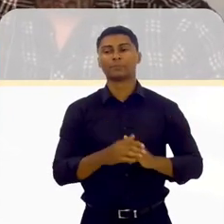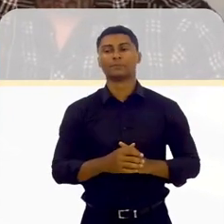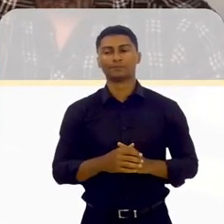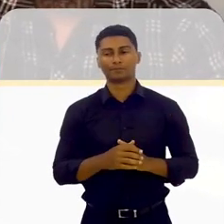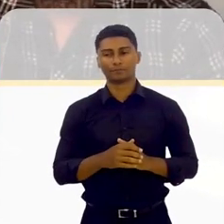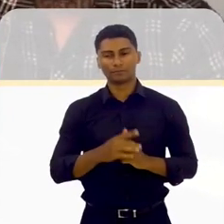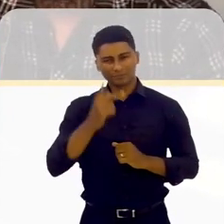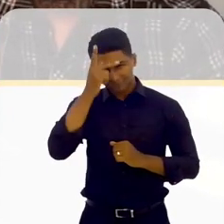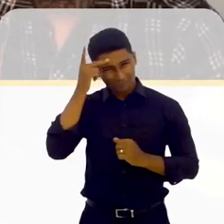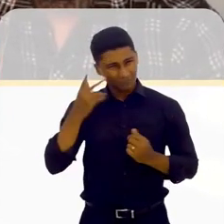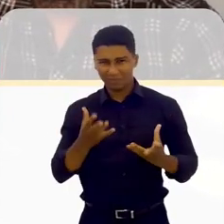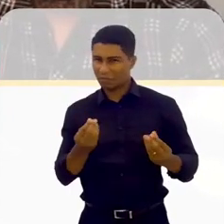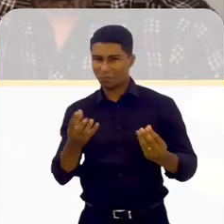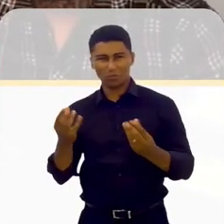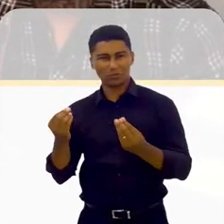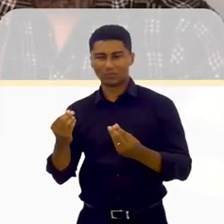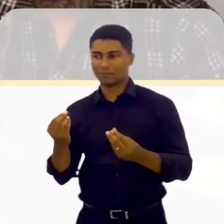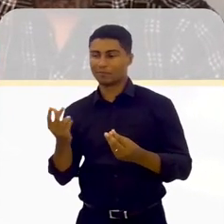muitos